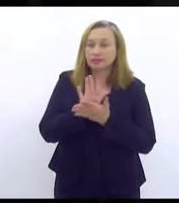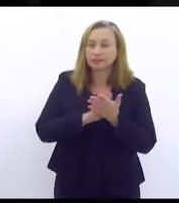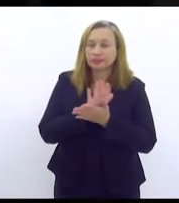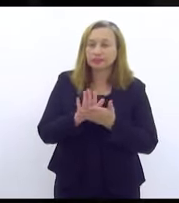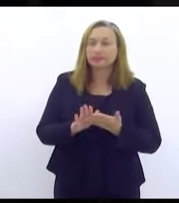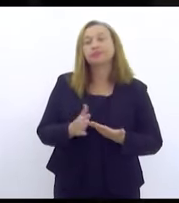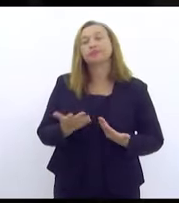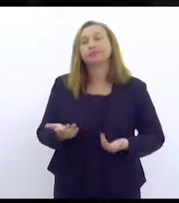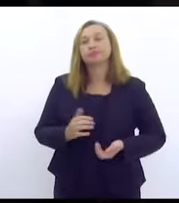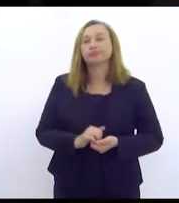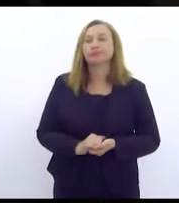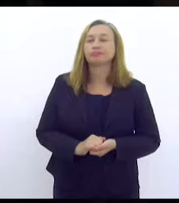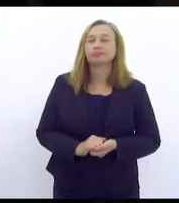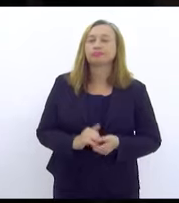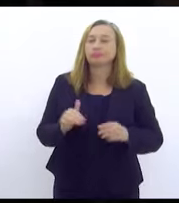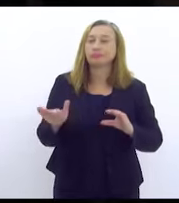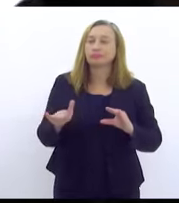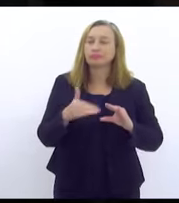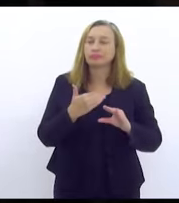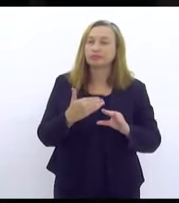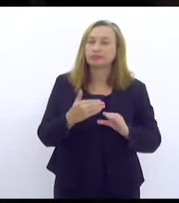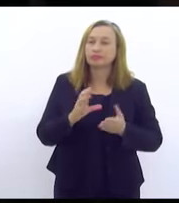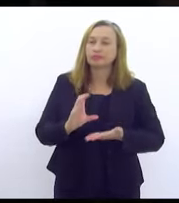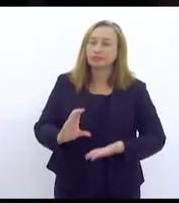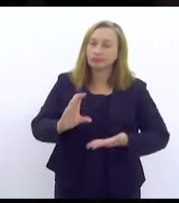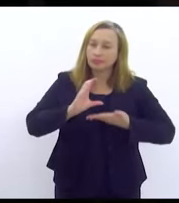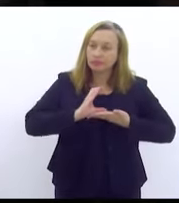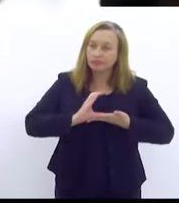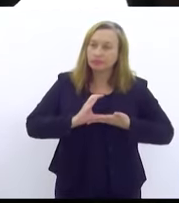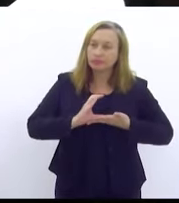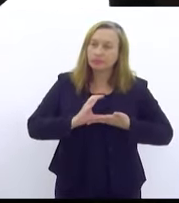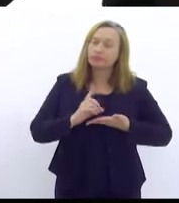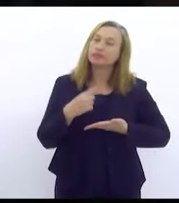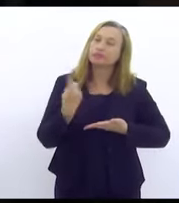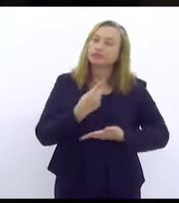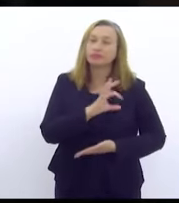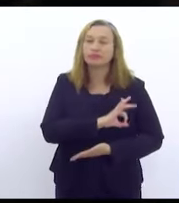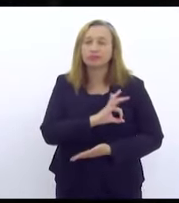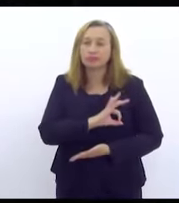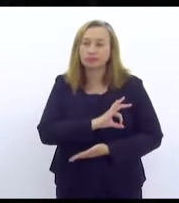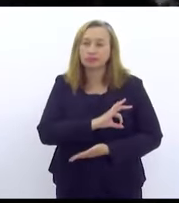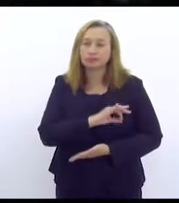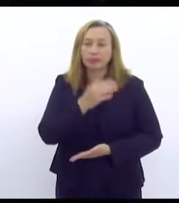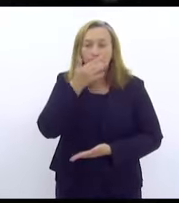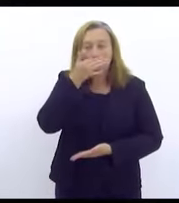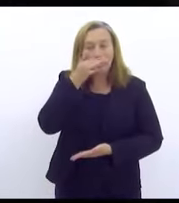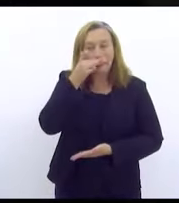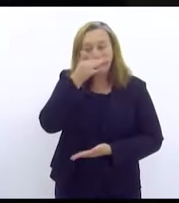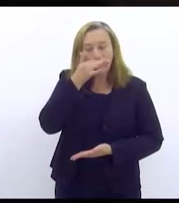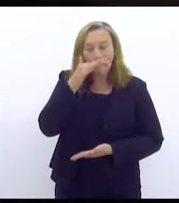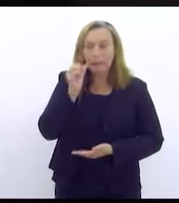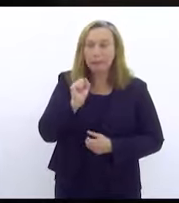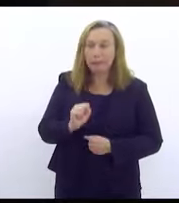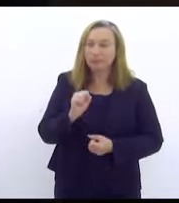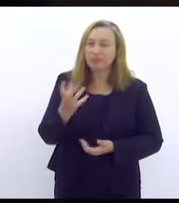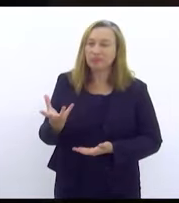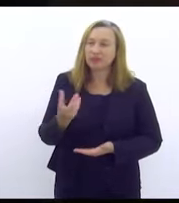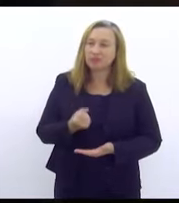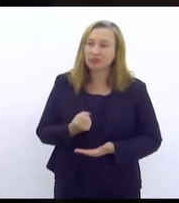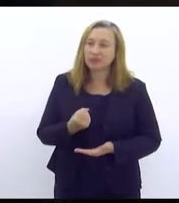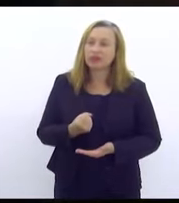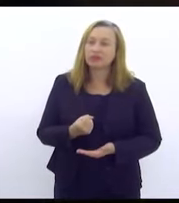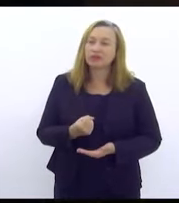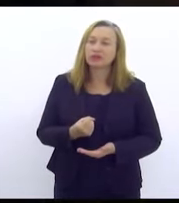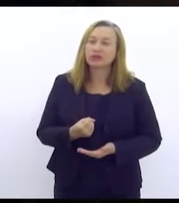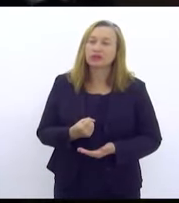que pelo menos mande um recurso adicional para os nossos policiais, para eles poderem receber por conta do